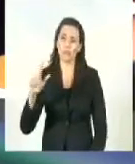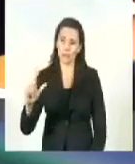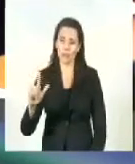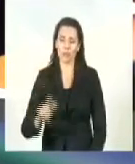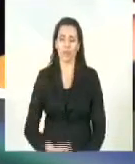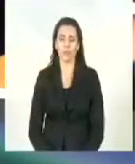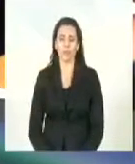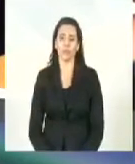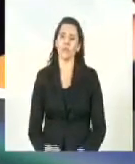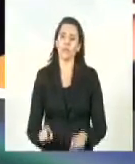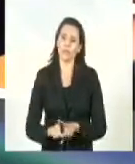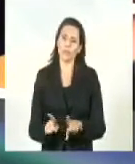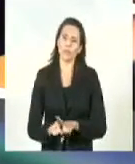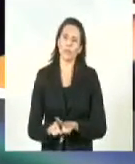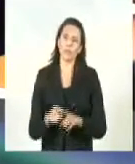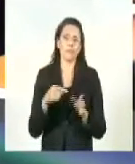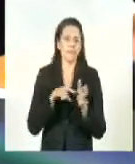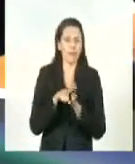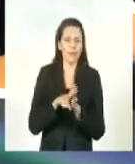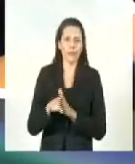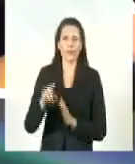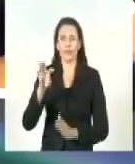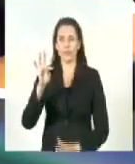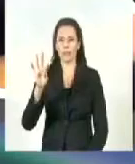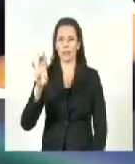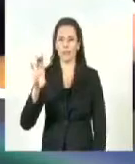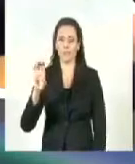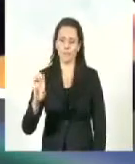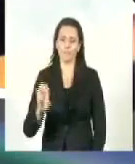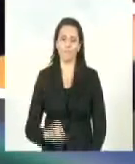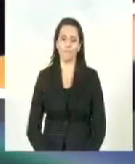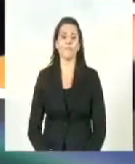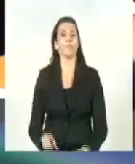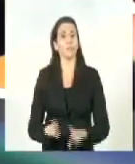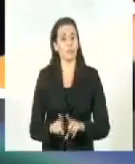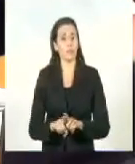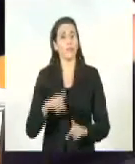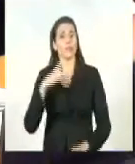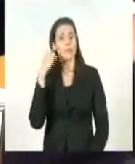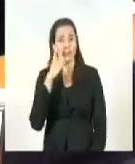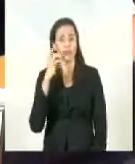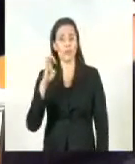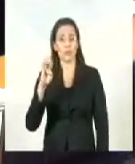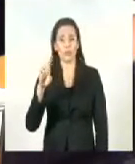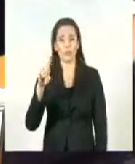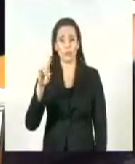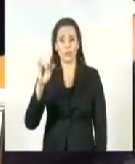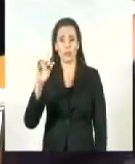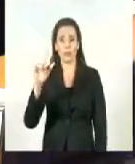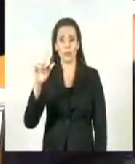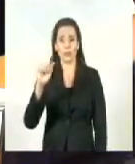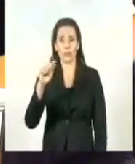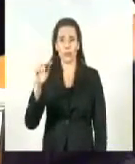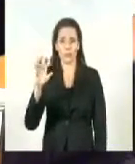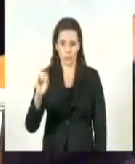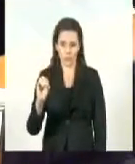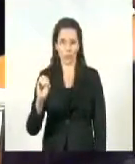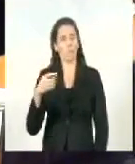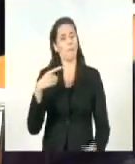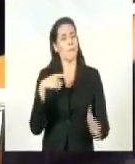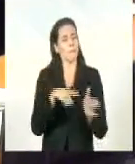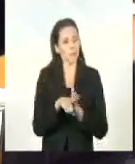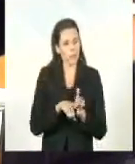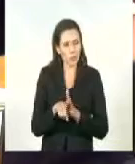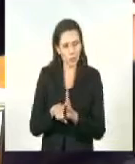uma representação feita pelo deputado Edilásio junto ao Ministério Público. Inclusive, o deputado